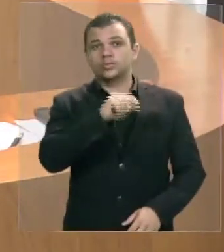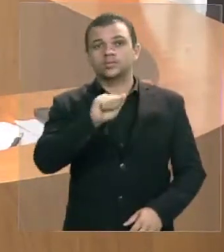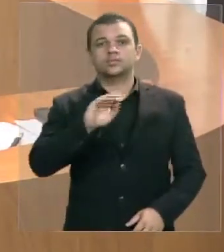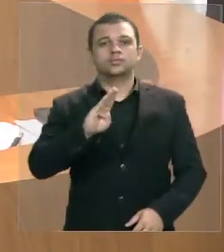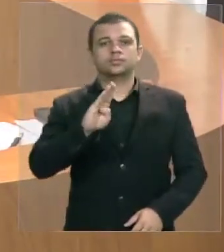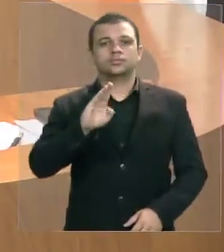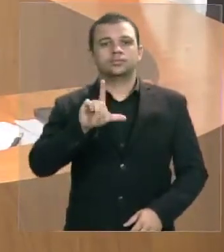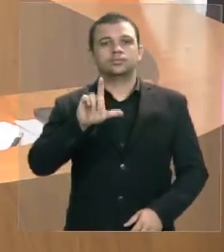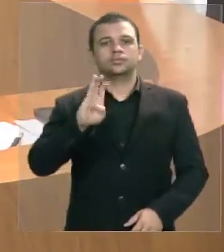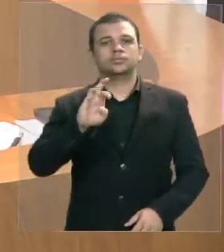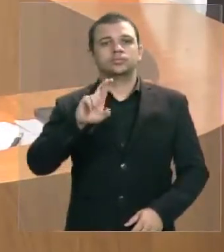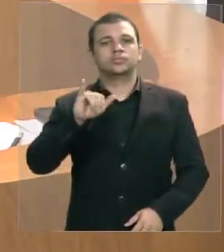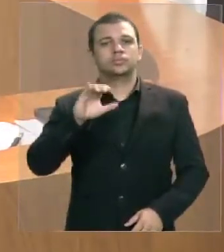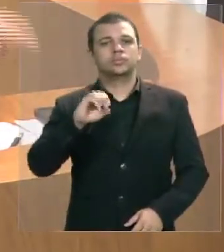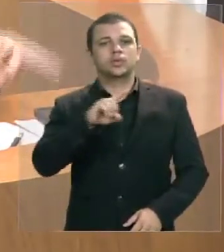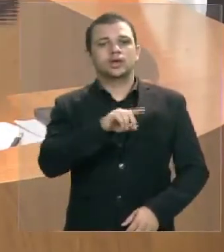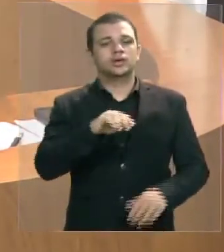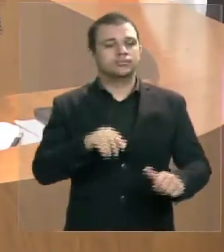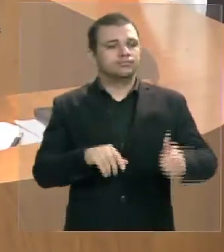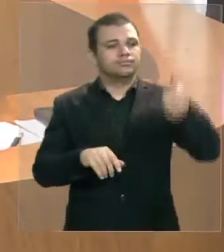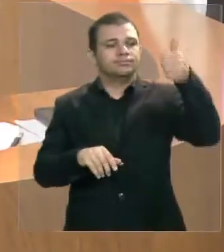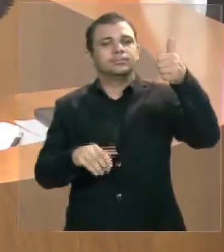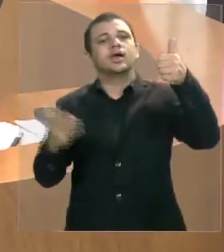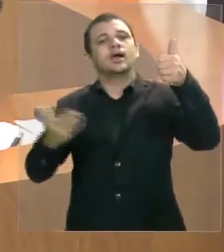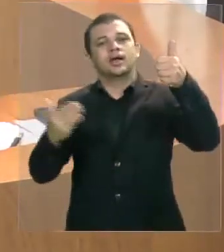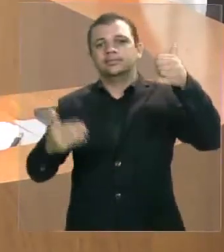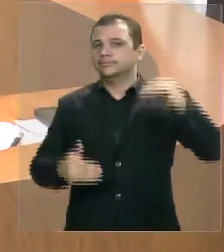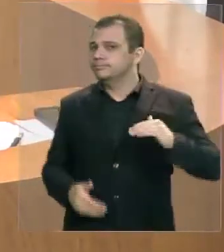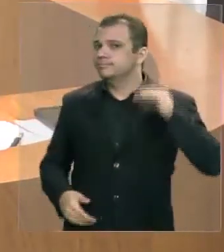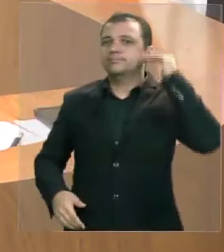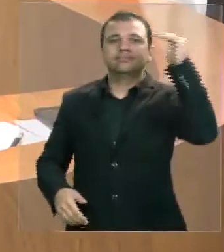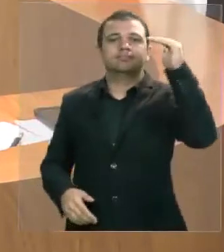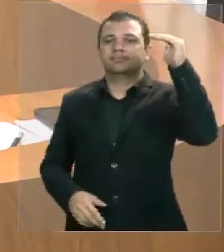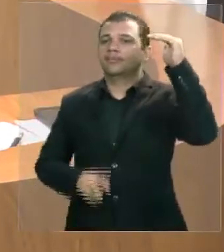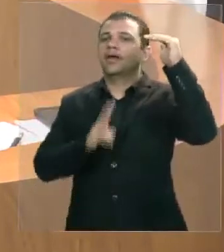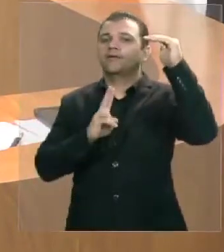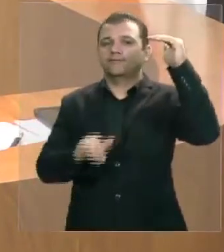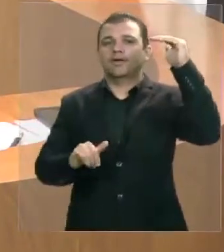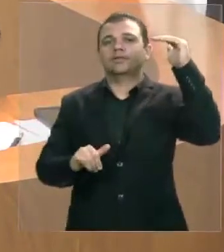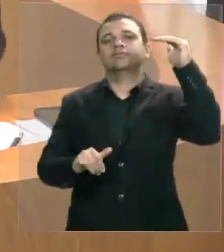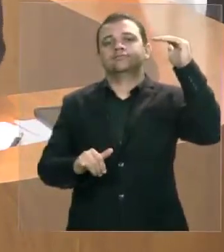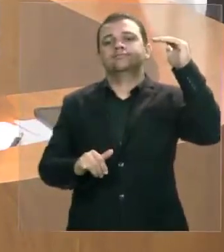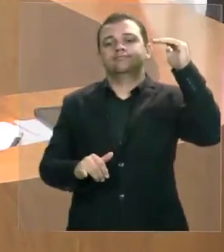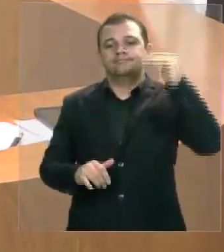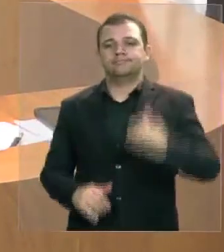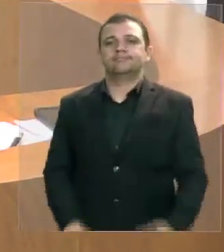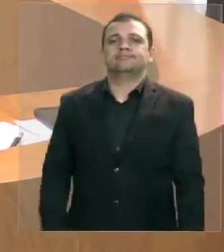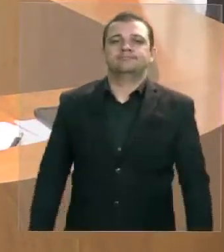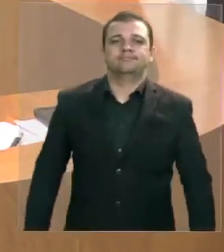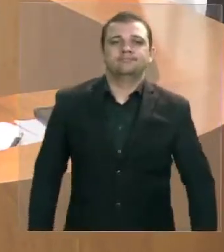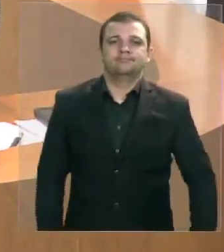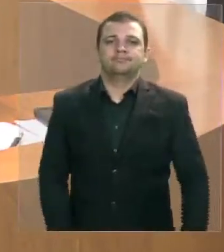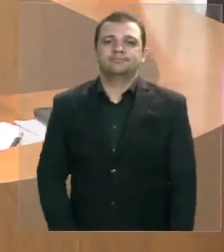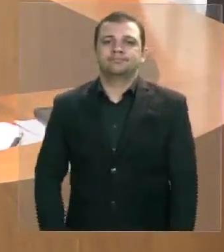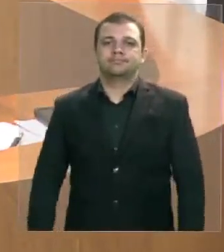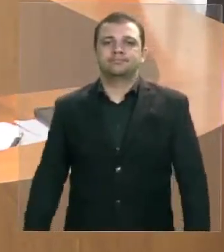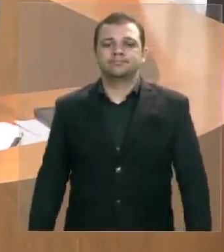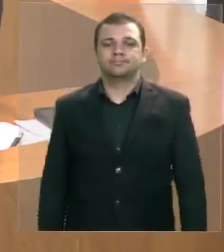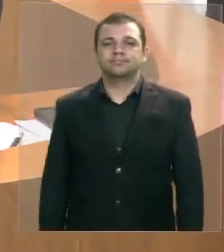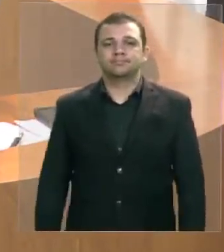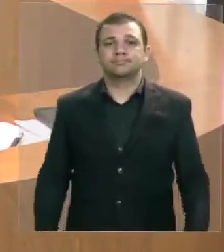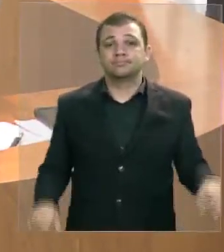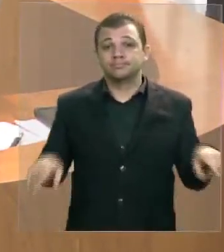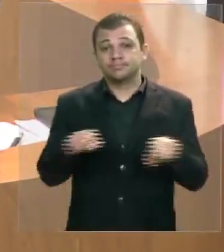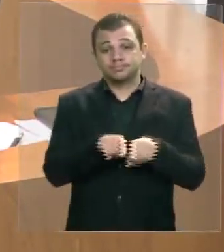já estava muito na frente, agora que vai ser um grande passeio naquele município. Depois desse atentado